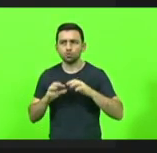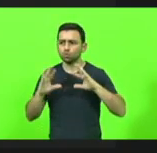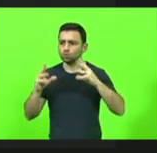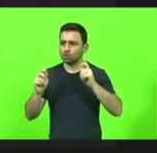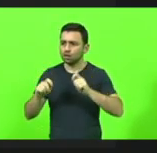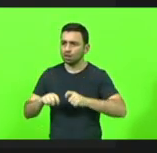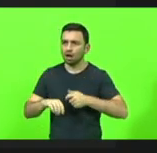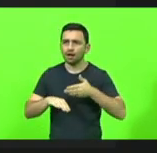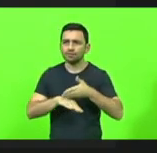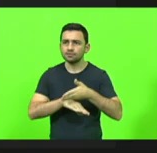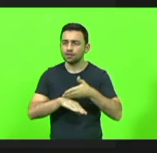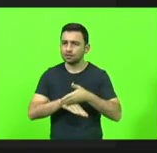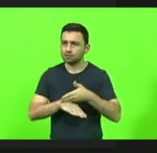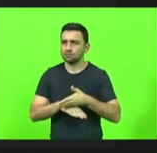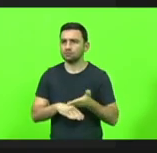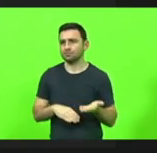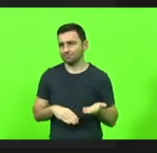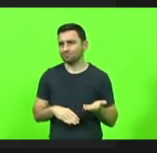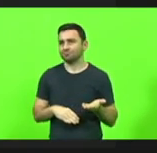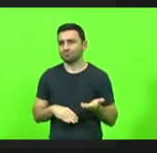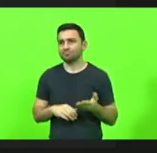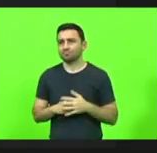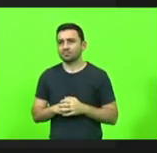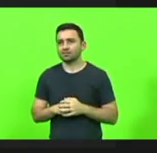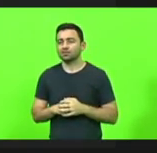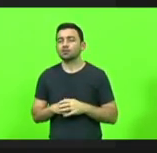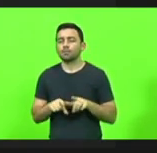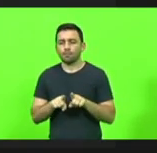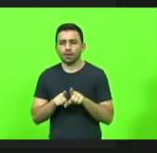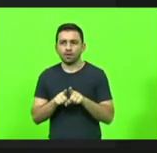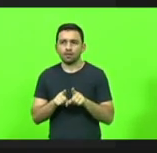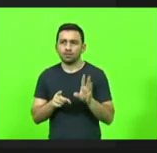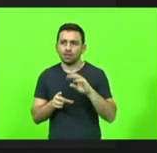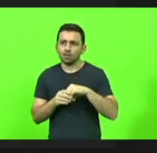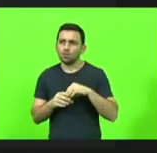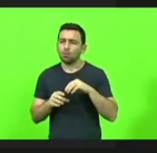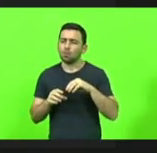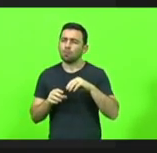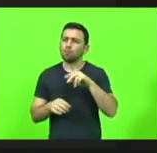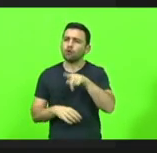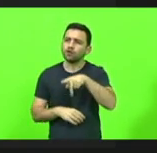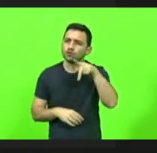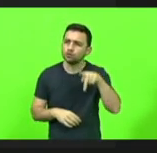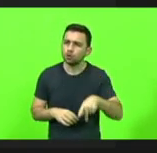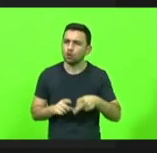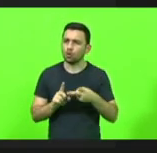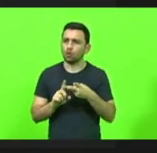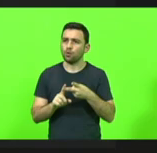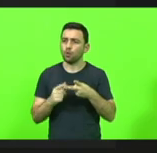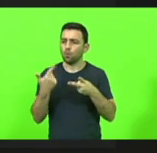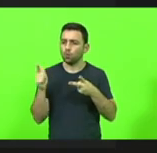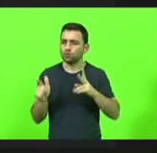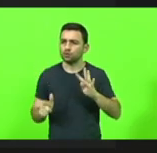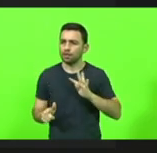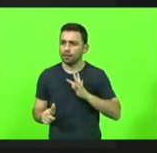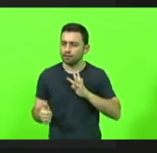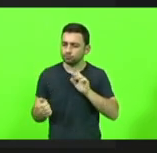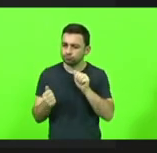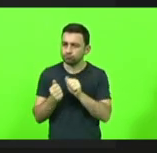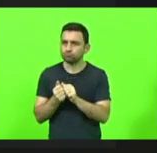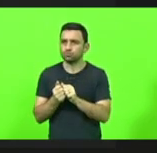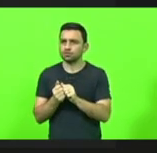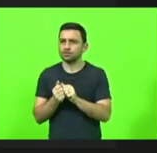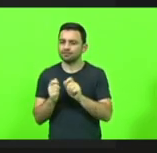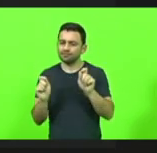acesso, inclusive dentro das orientações com professores, com outros técnicos, daquilo que nós fazemos e para o melhor